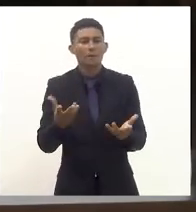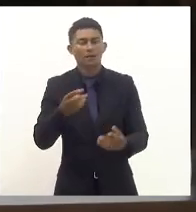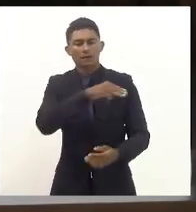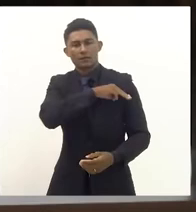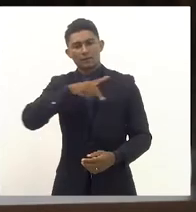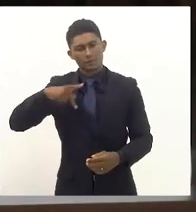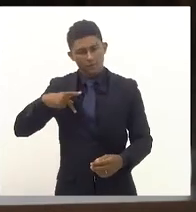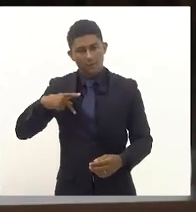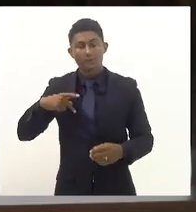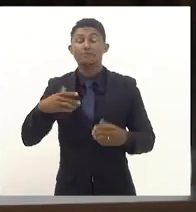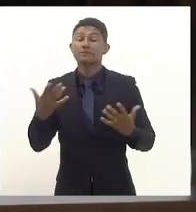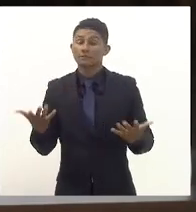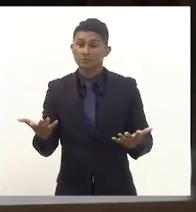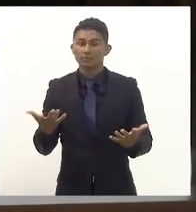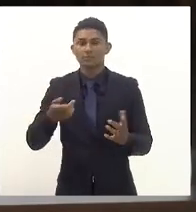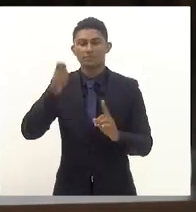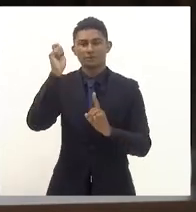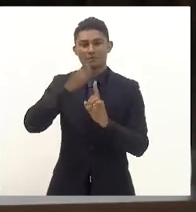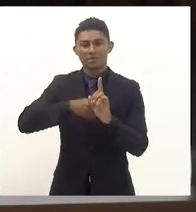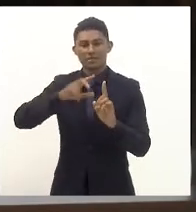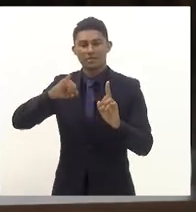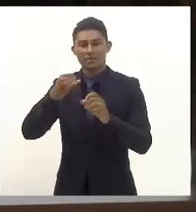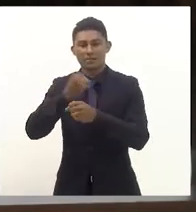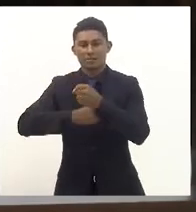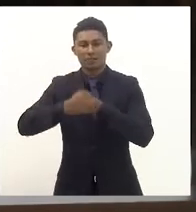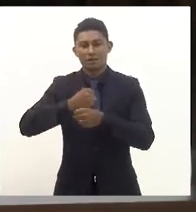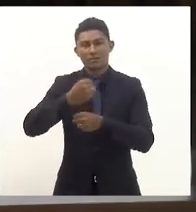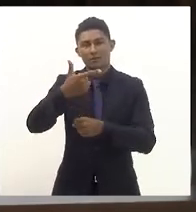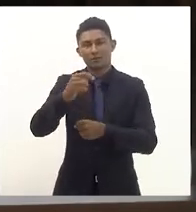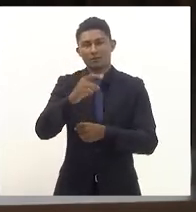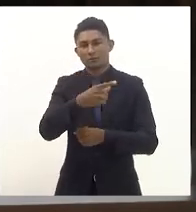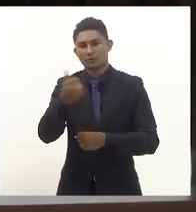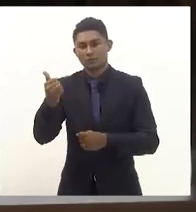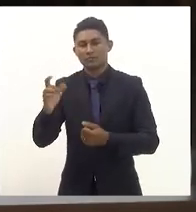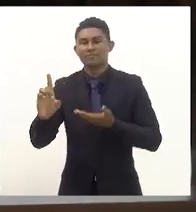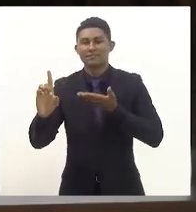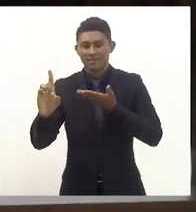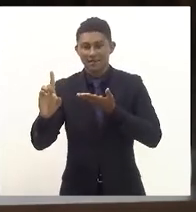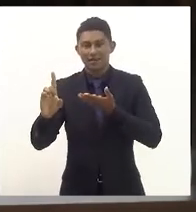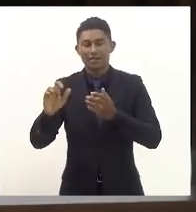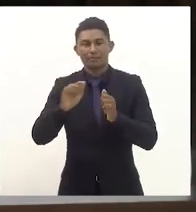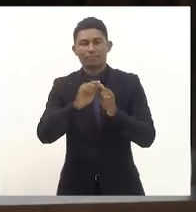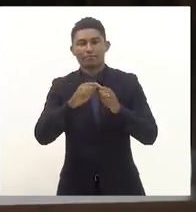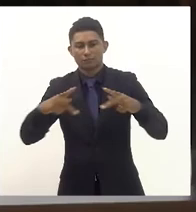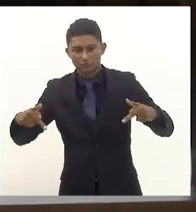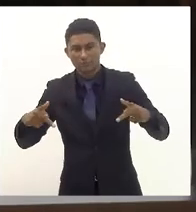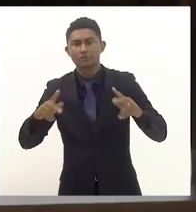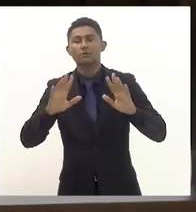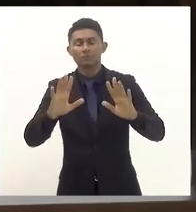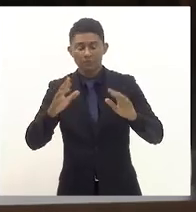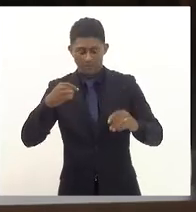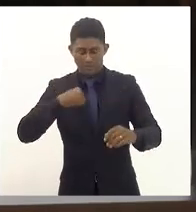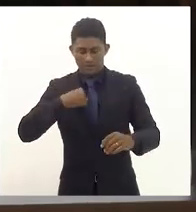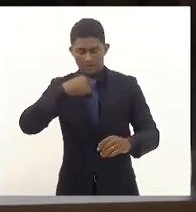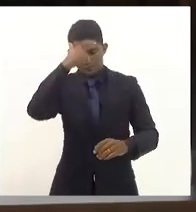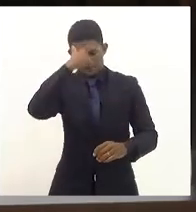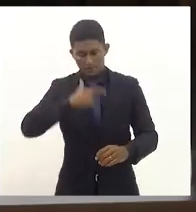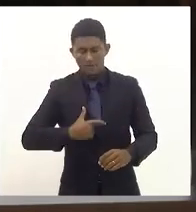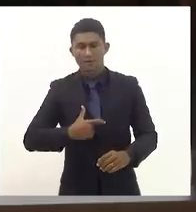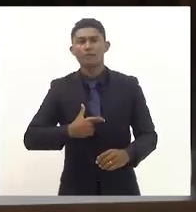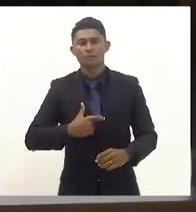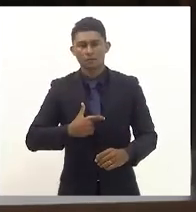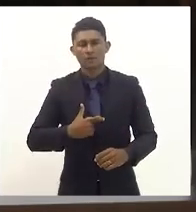tem aposentado em janeiro de 21 eu me sinto absolutamente pertencente a instituição respeitando